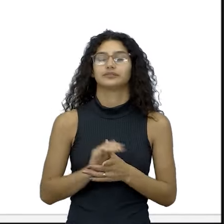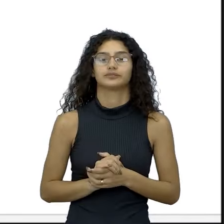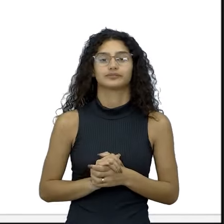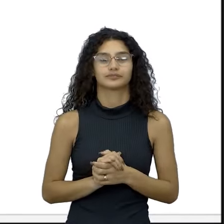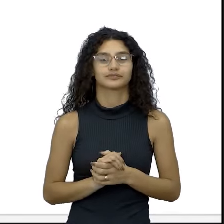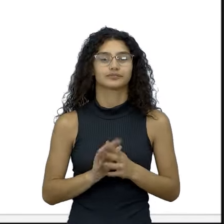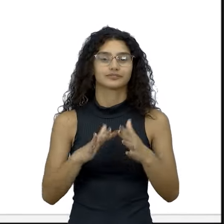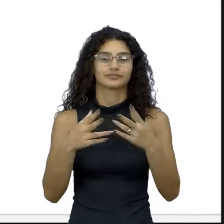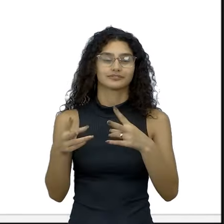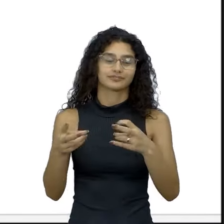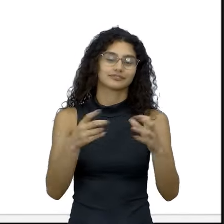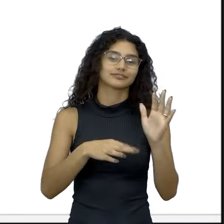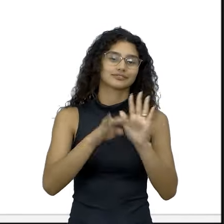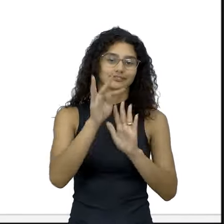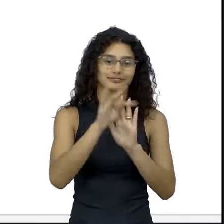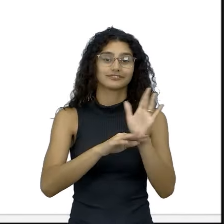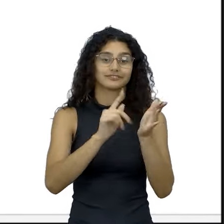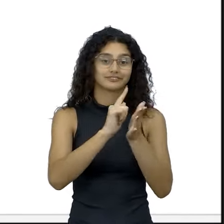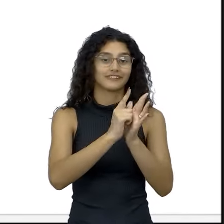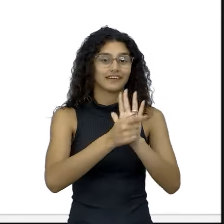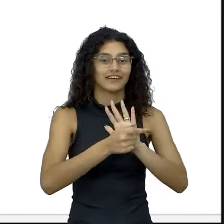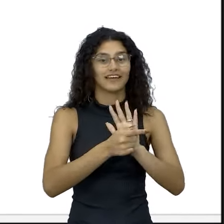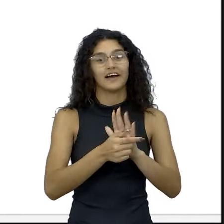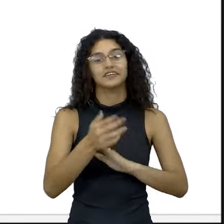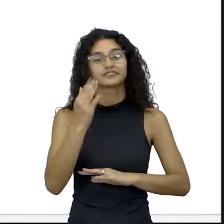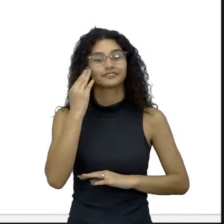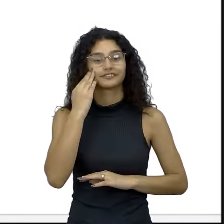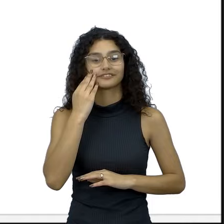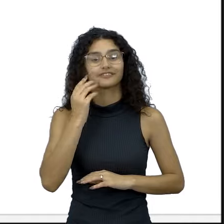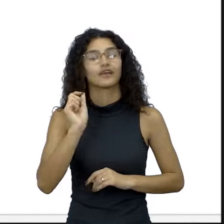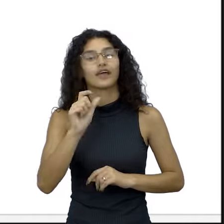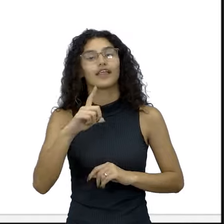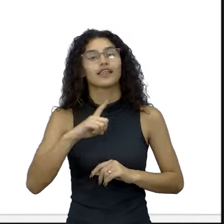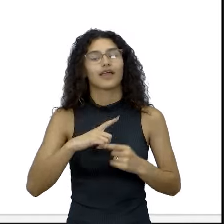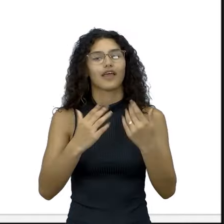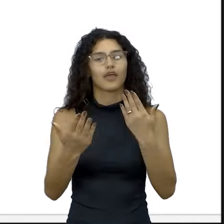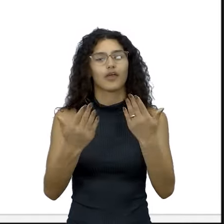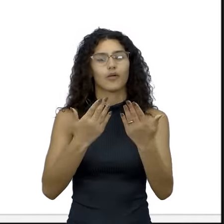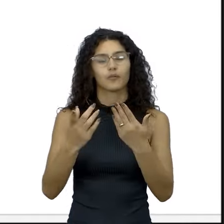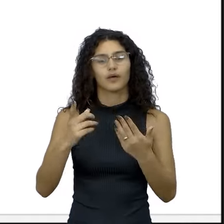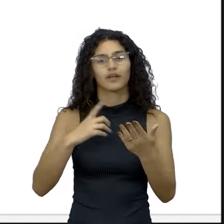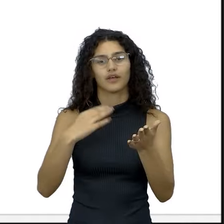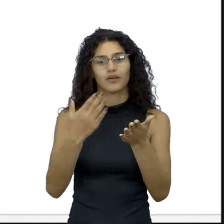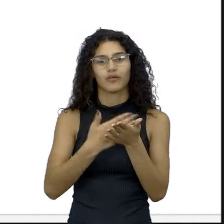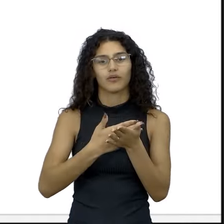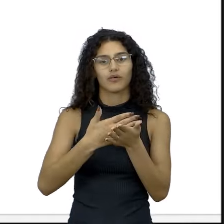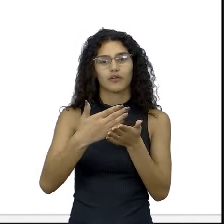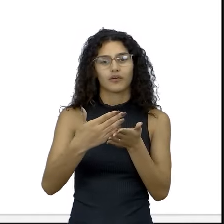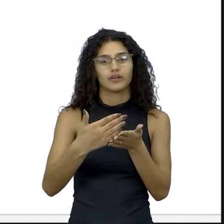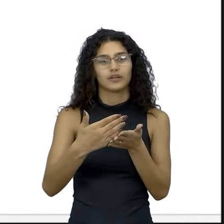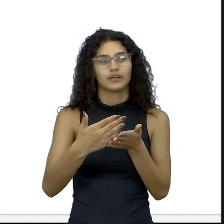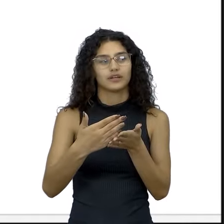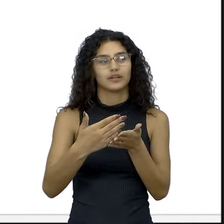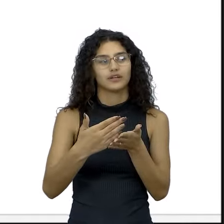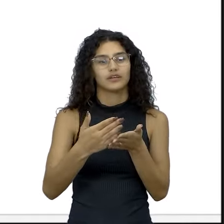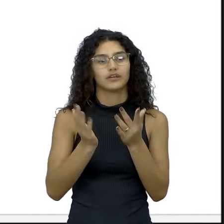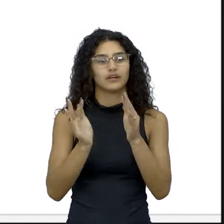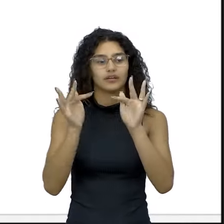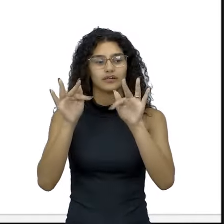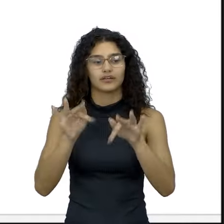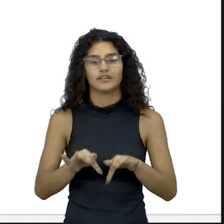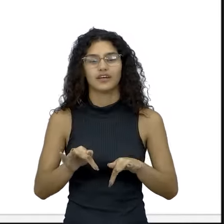a finalidade do texto, do gênero. No item B, o que há em comum entre a maneira que começam e terminam